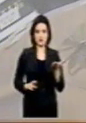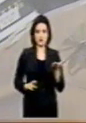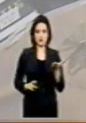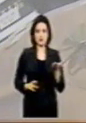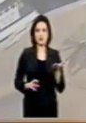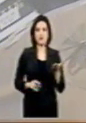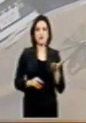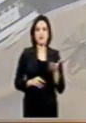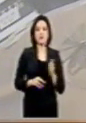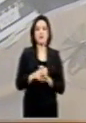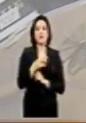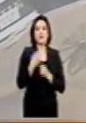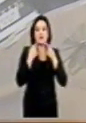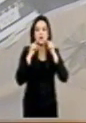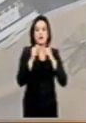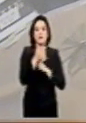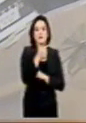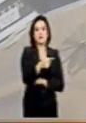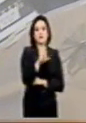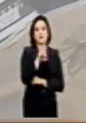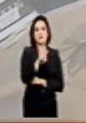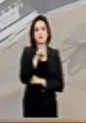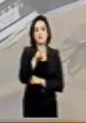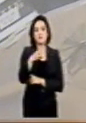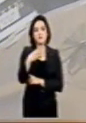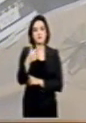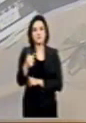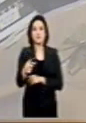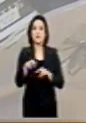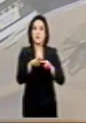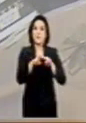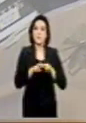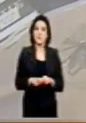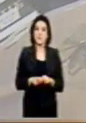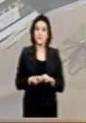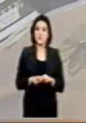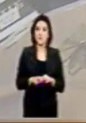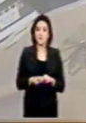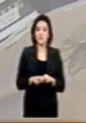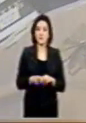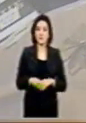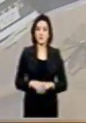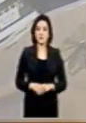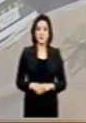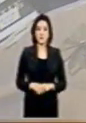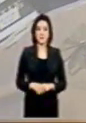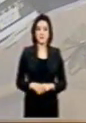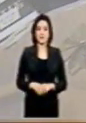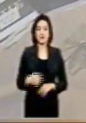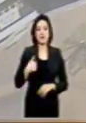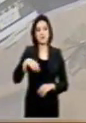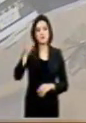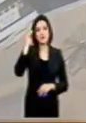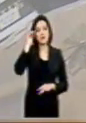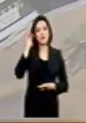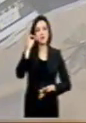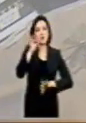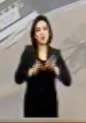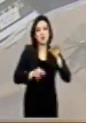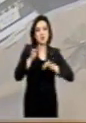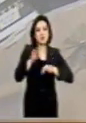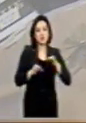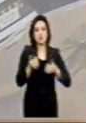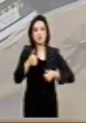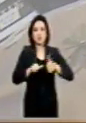25537. E por isso, senhor presidente, eminentes pares, entendo que o julgamento efetivamente